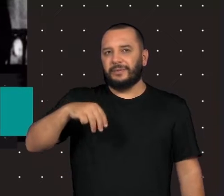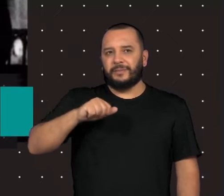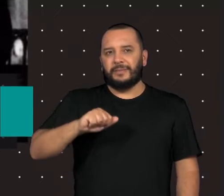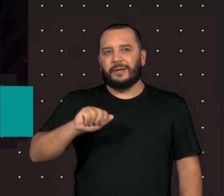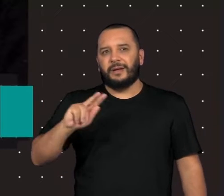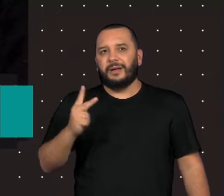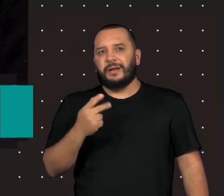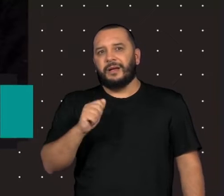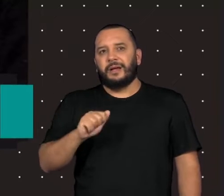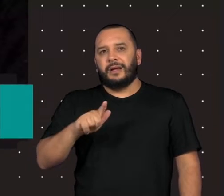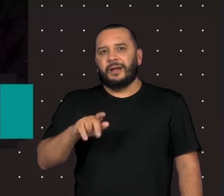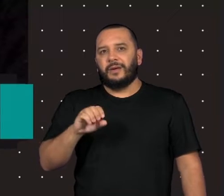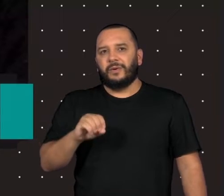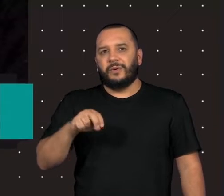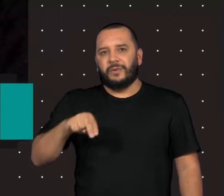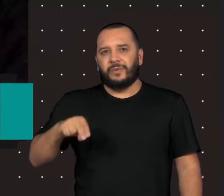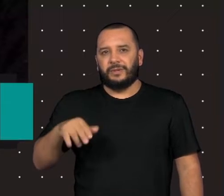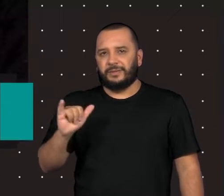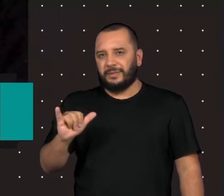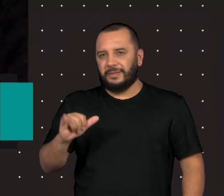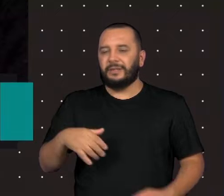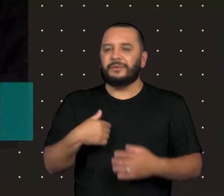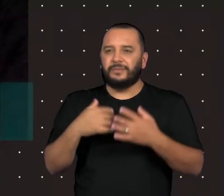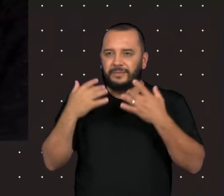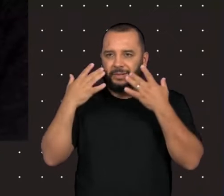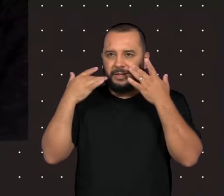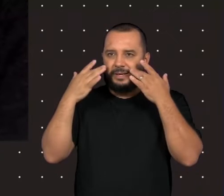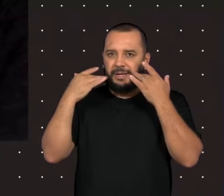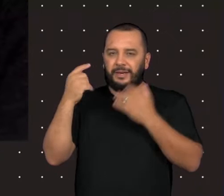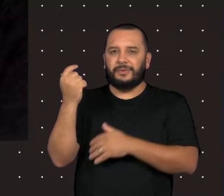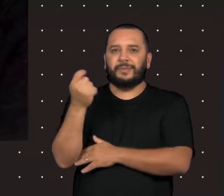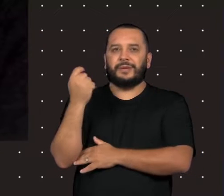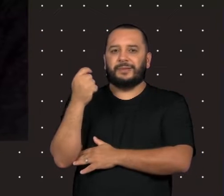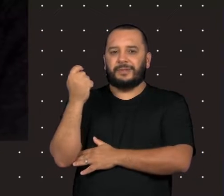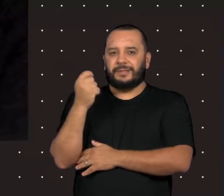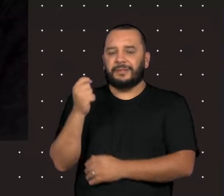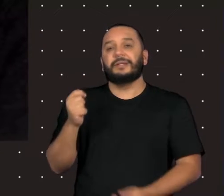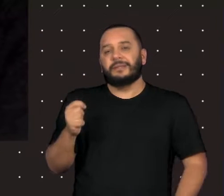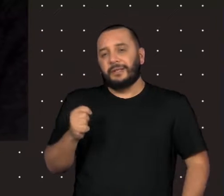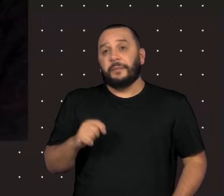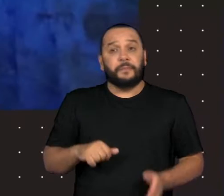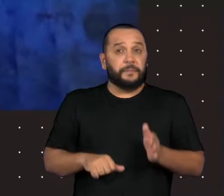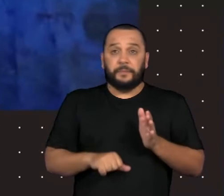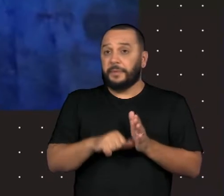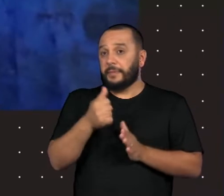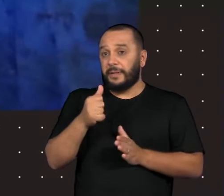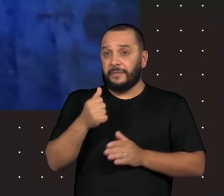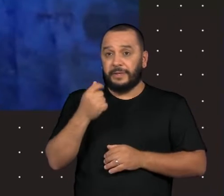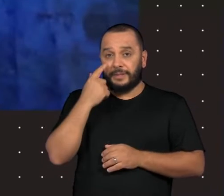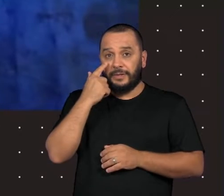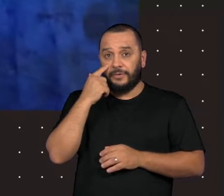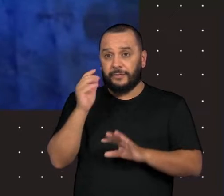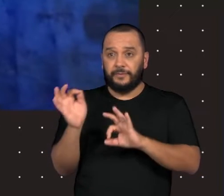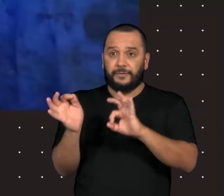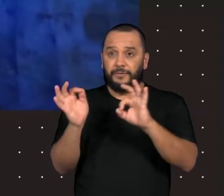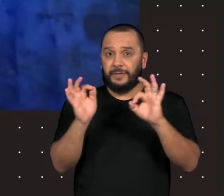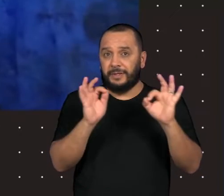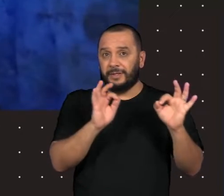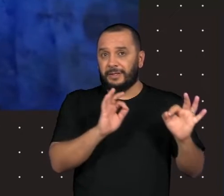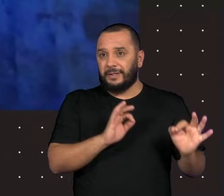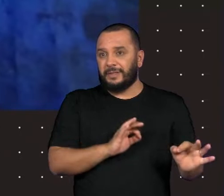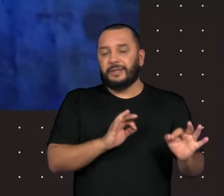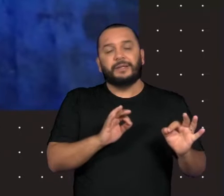no Teatro Paulista, naquele momento. Marragone, na verdade, foi a primeira vez que eu assisti um